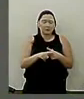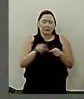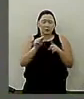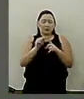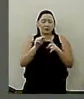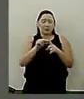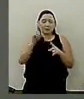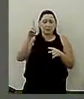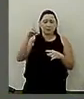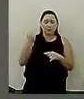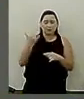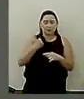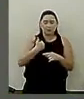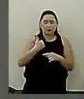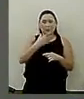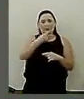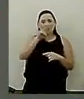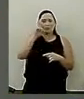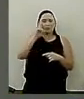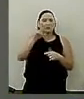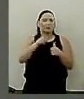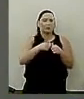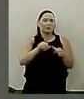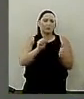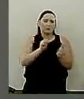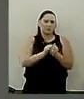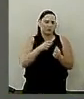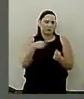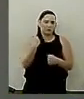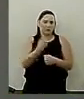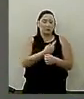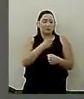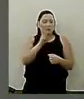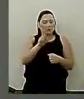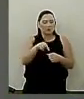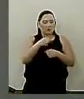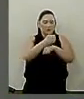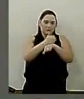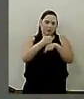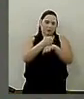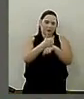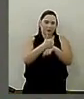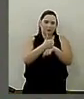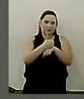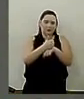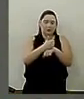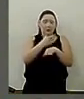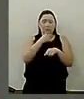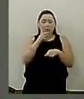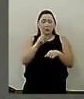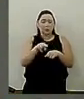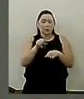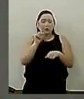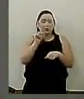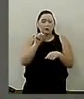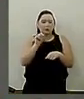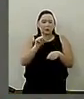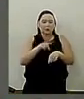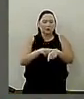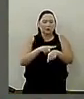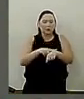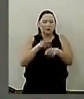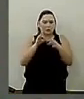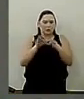Deus diz que o Senhor está conosco e Ele é Senhor sobre essas coisas. Ele cronometra,